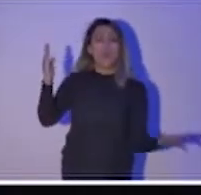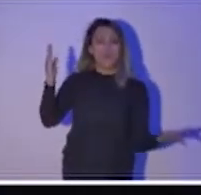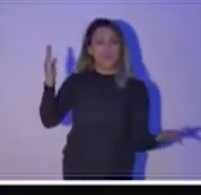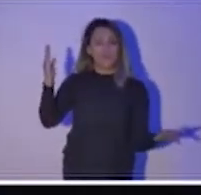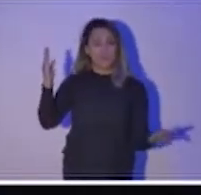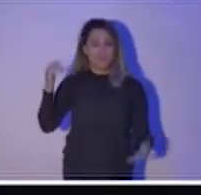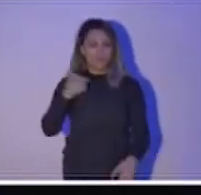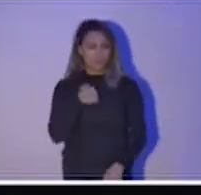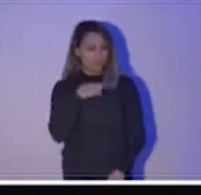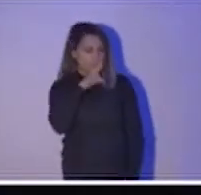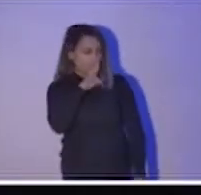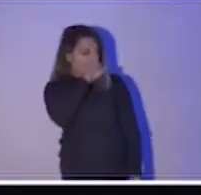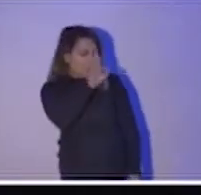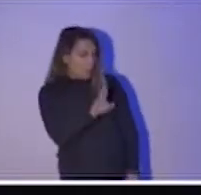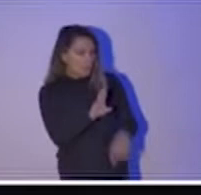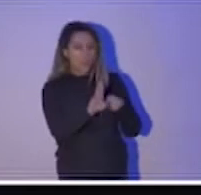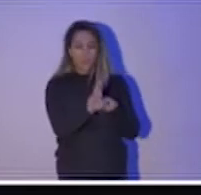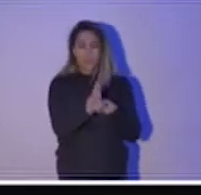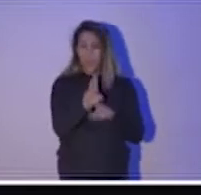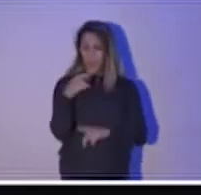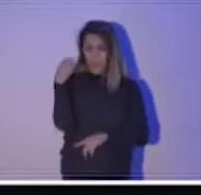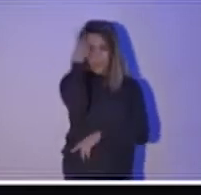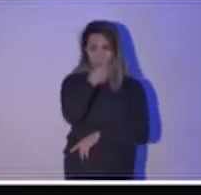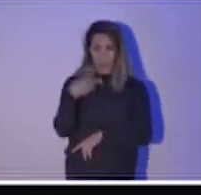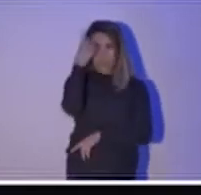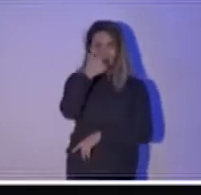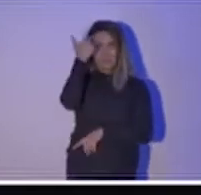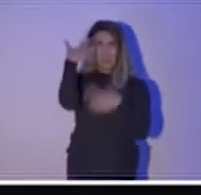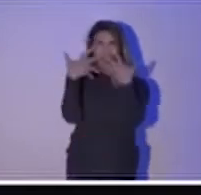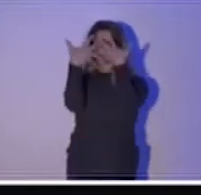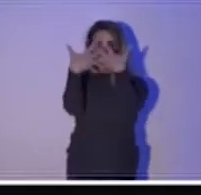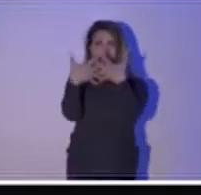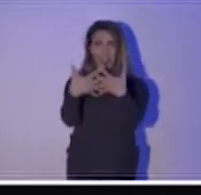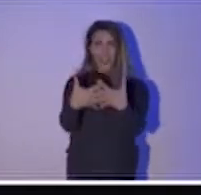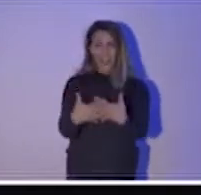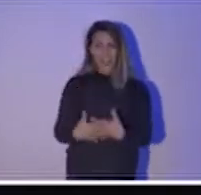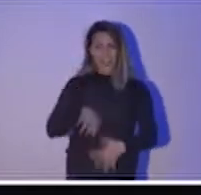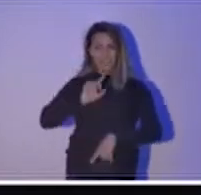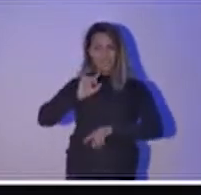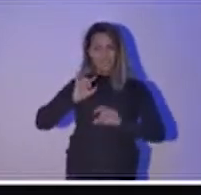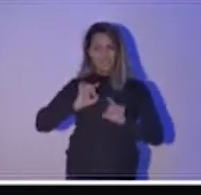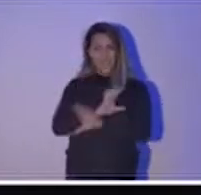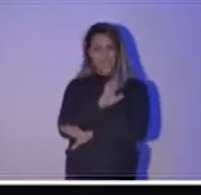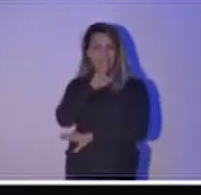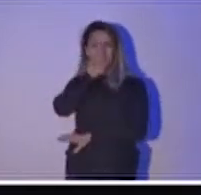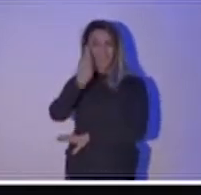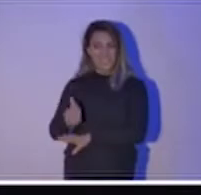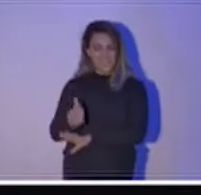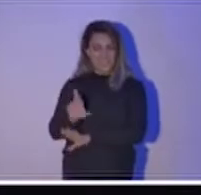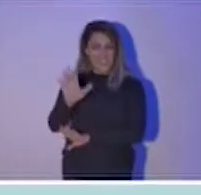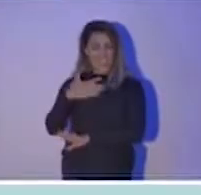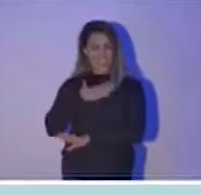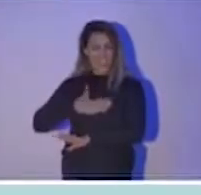Carlinhos, você falou que para perguntas difíceis, 2 horas. Ele que combinou comigo. Olha, então vamos